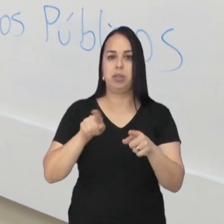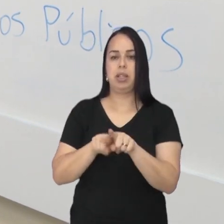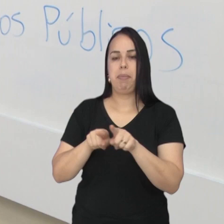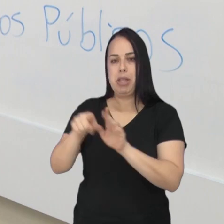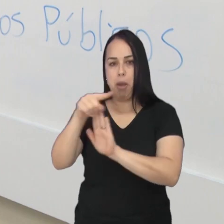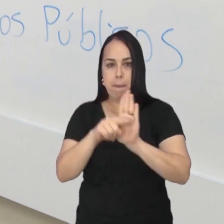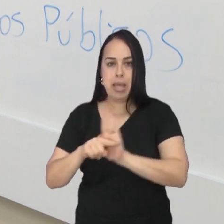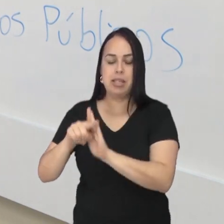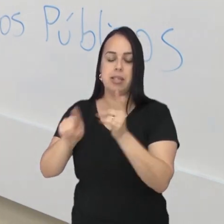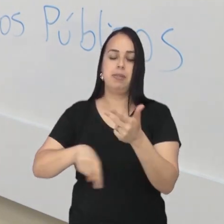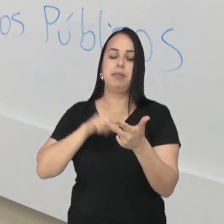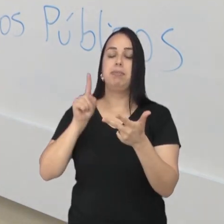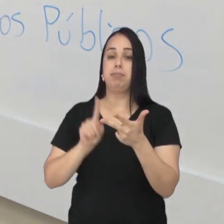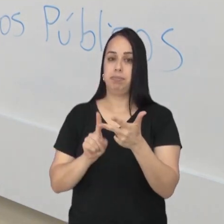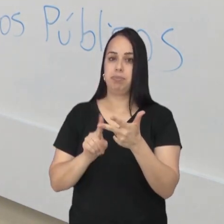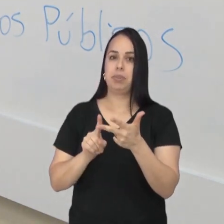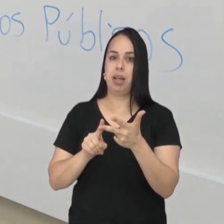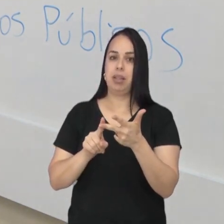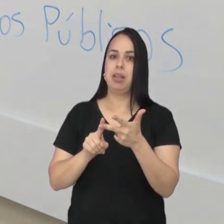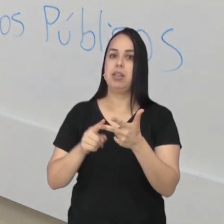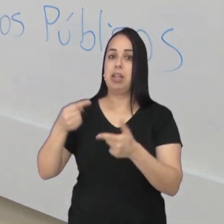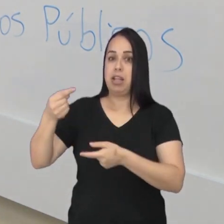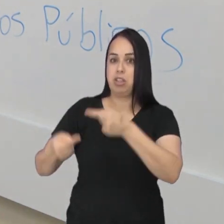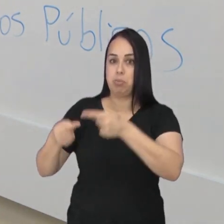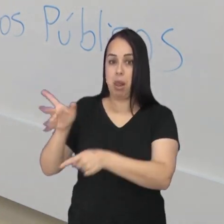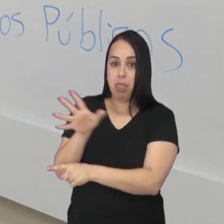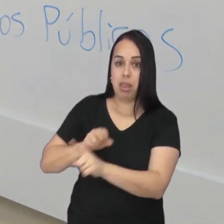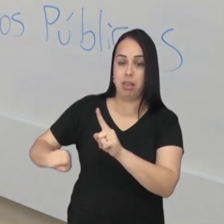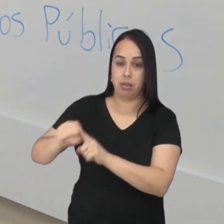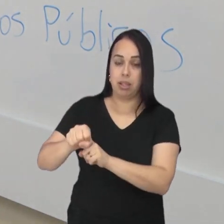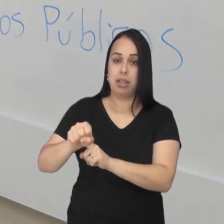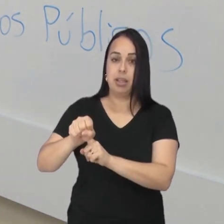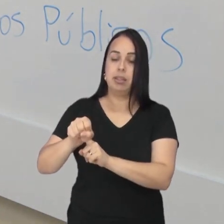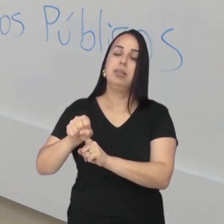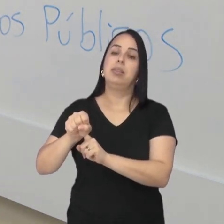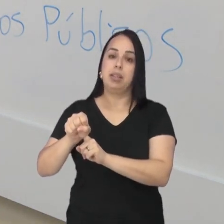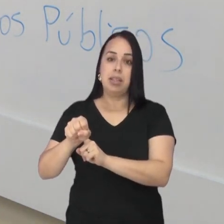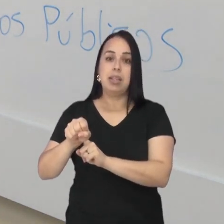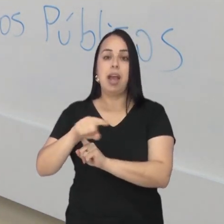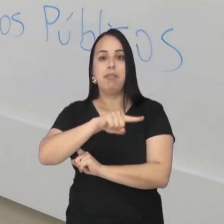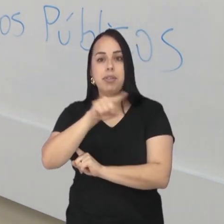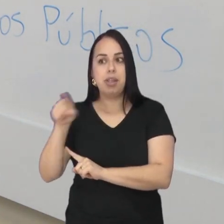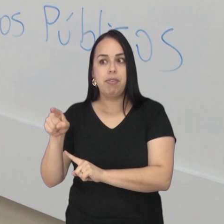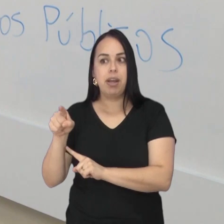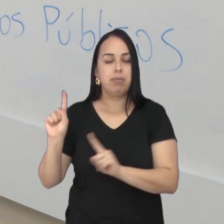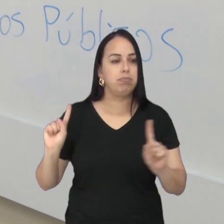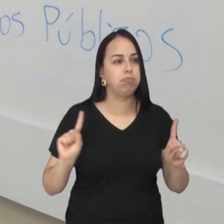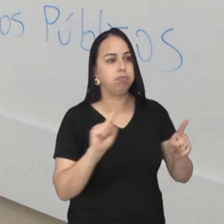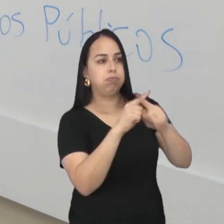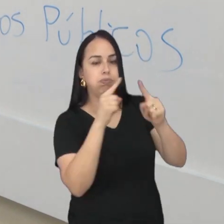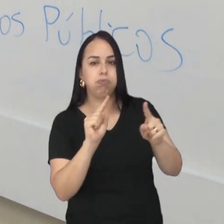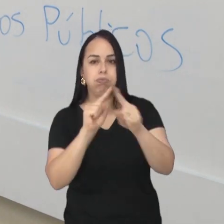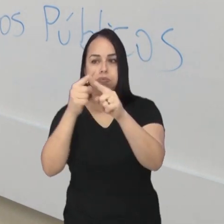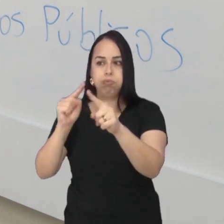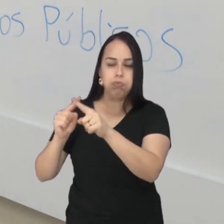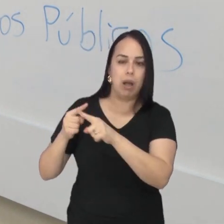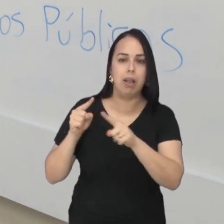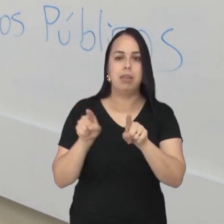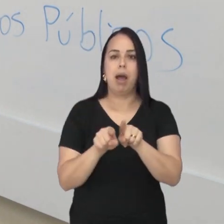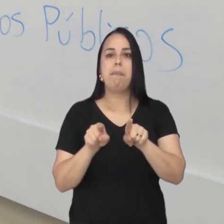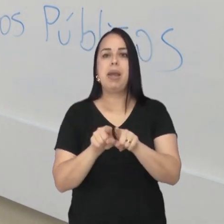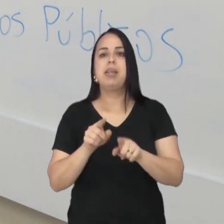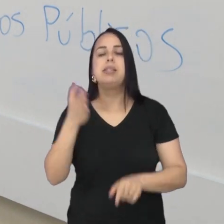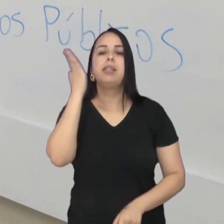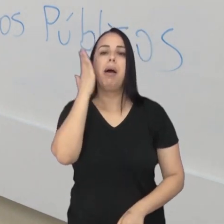o bloco voltado para a área de pesquisa, o bloco voltado para a área de políticas sociais. Dentro desse bloco você vai competir para se